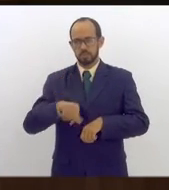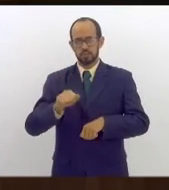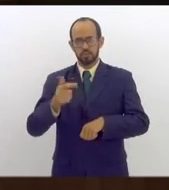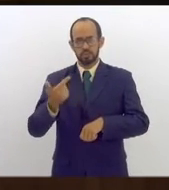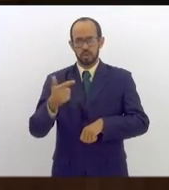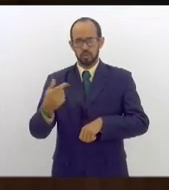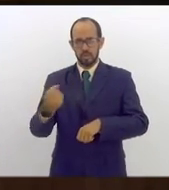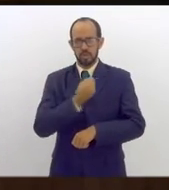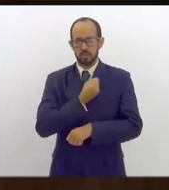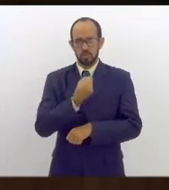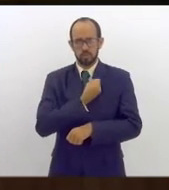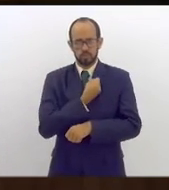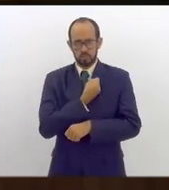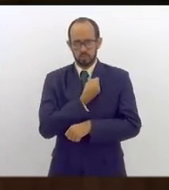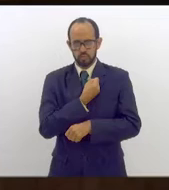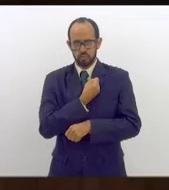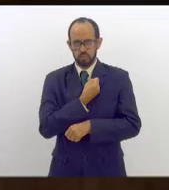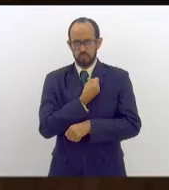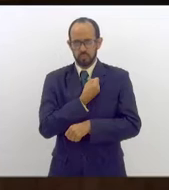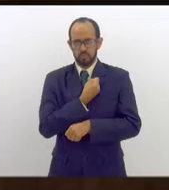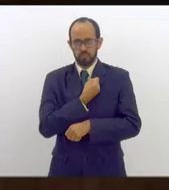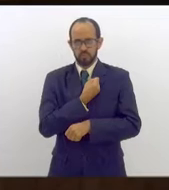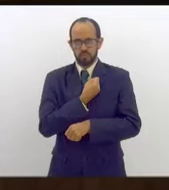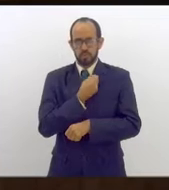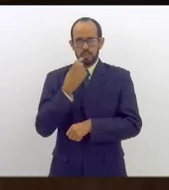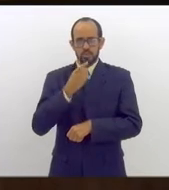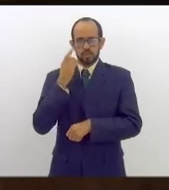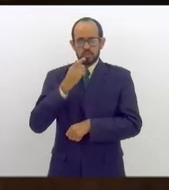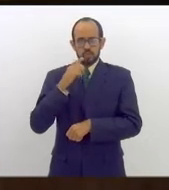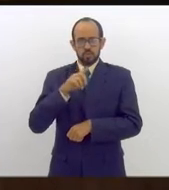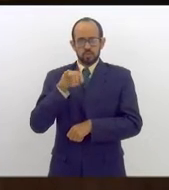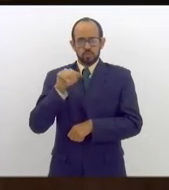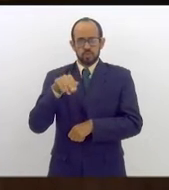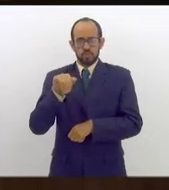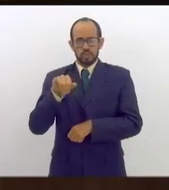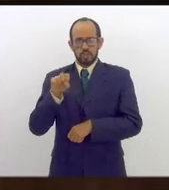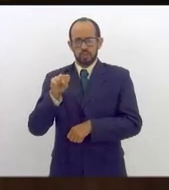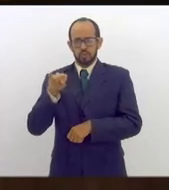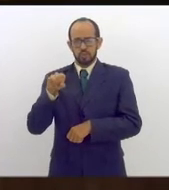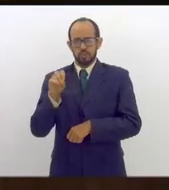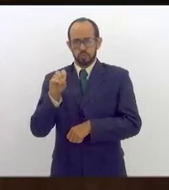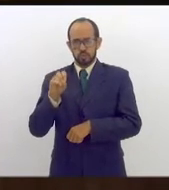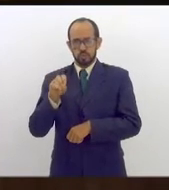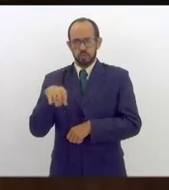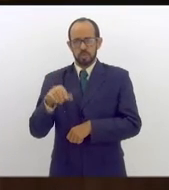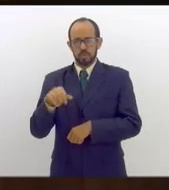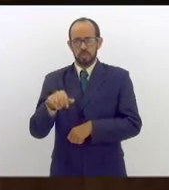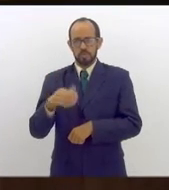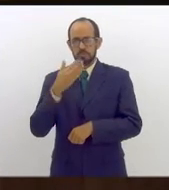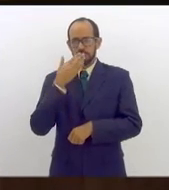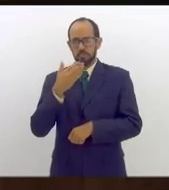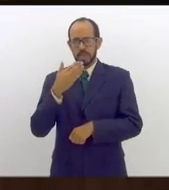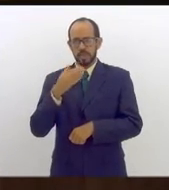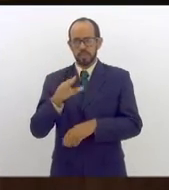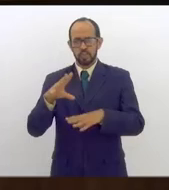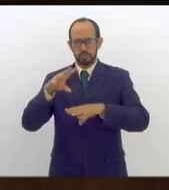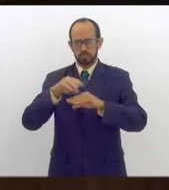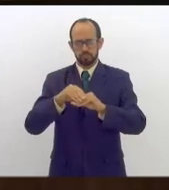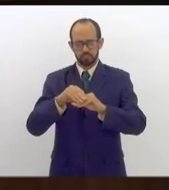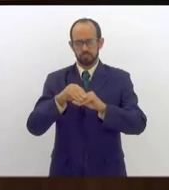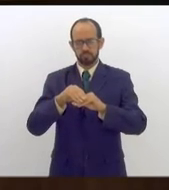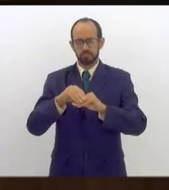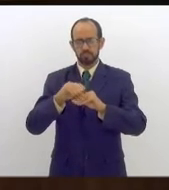número, de autoria do deputado Dionísio Lins, que requer a anexação